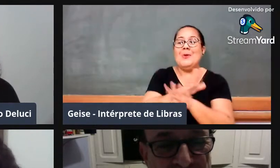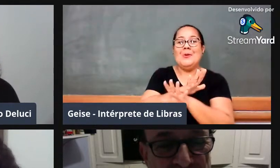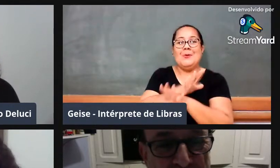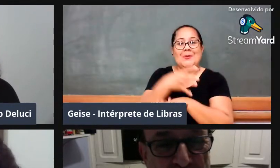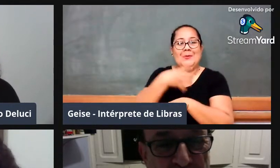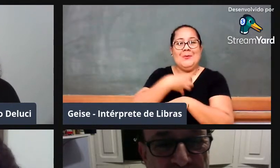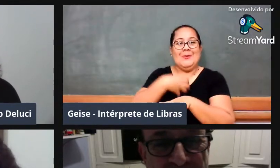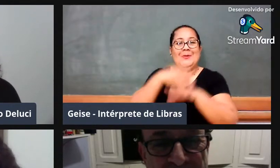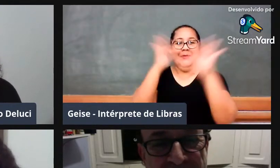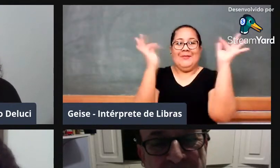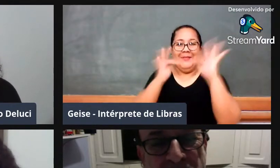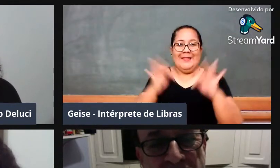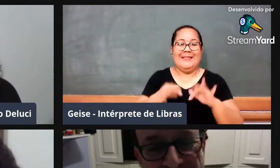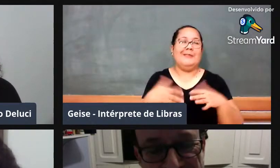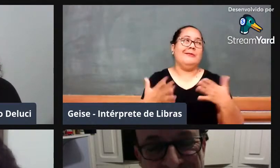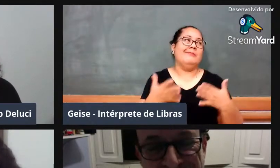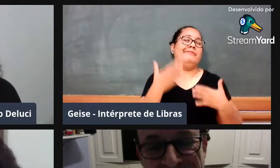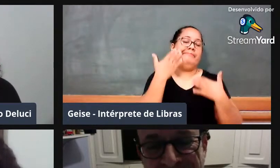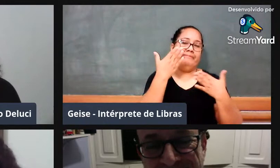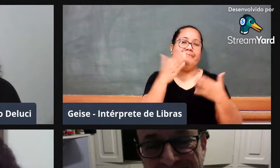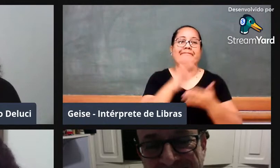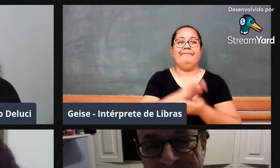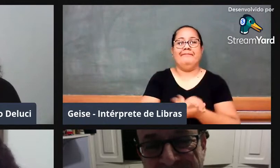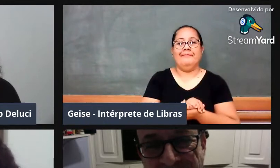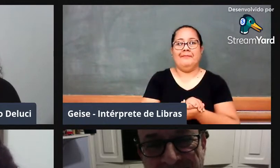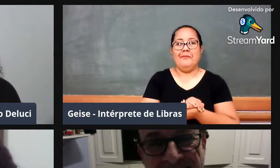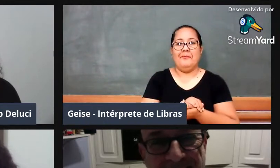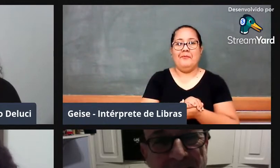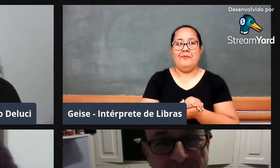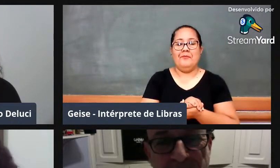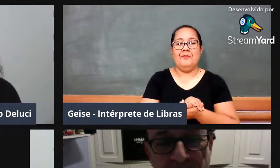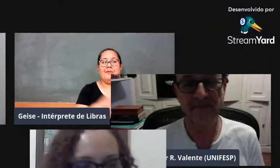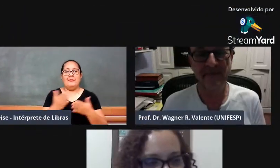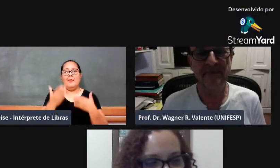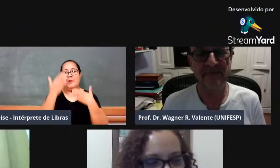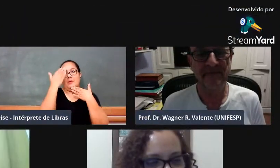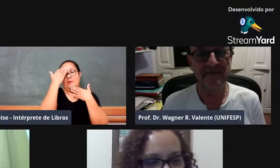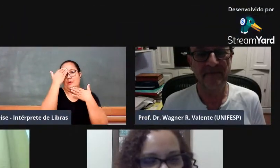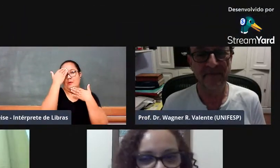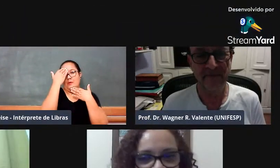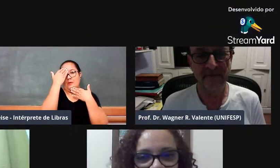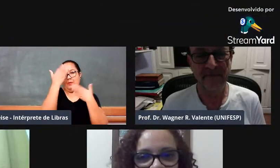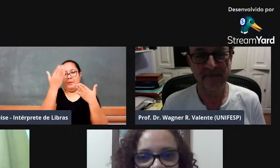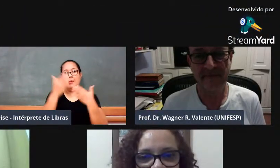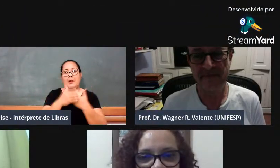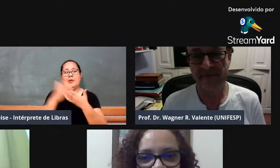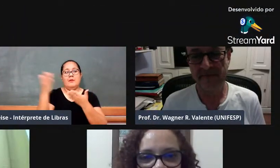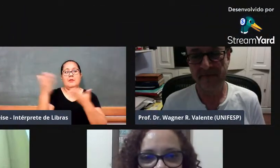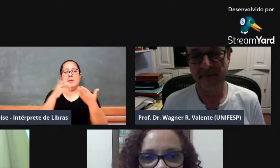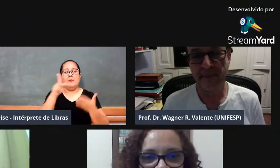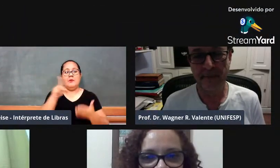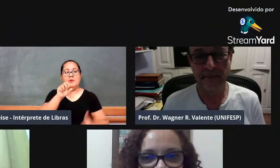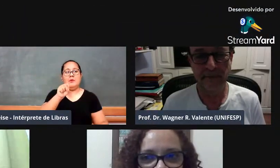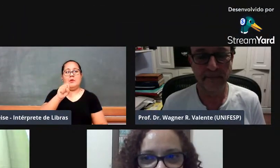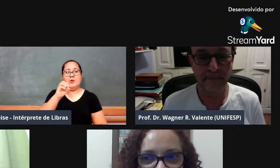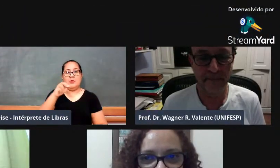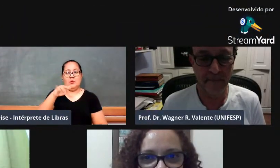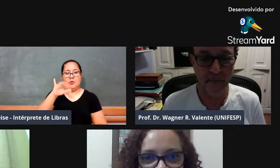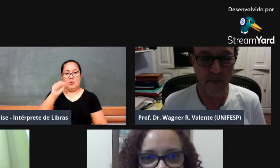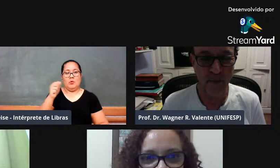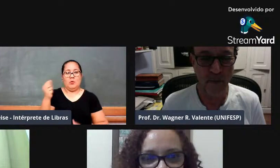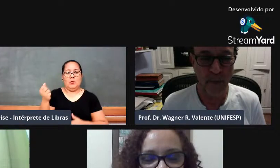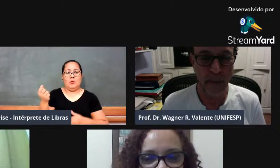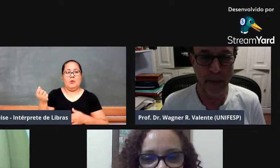gentis, muito obrigado. Então, nós só temos a agradecer, pedir para a professora Sônia retornar,